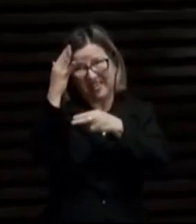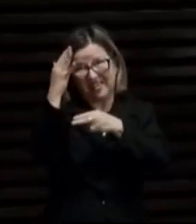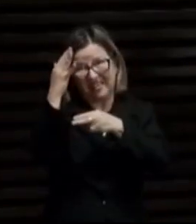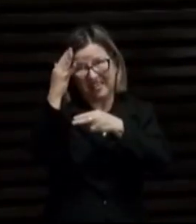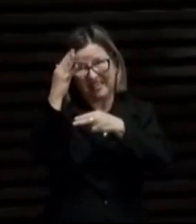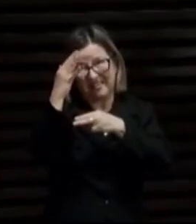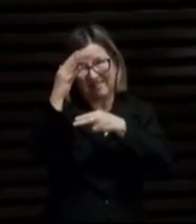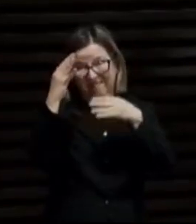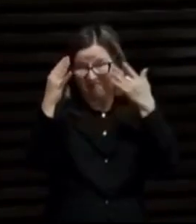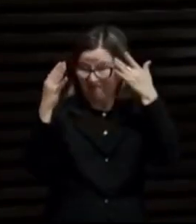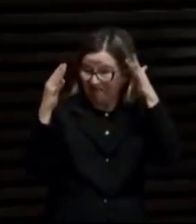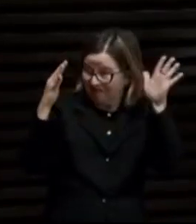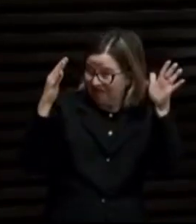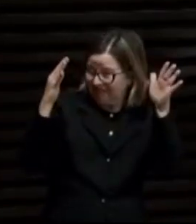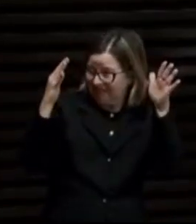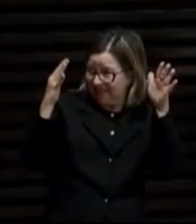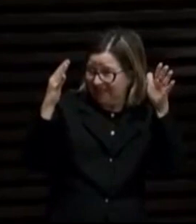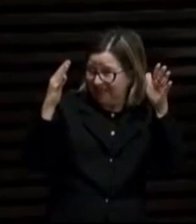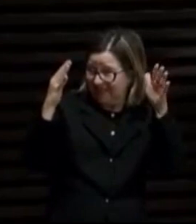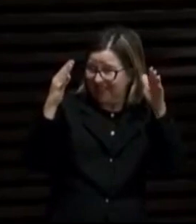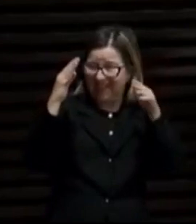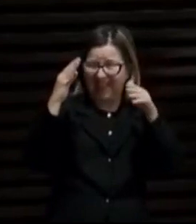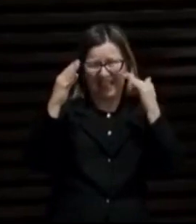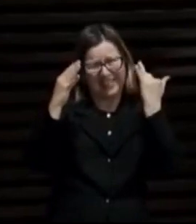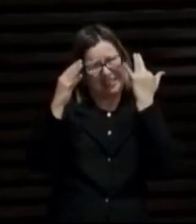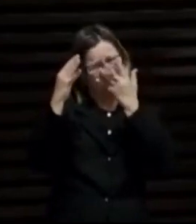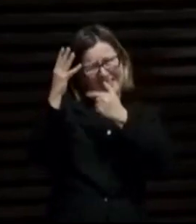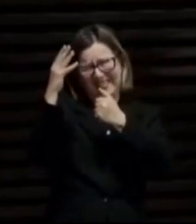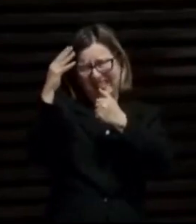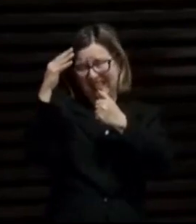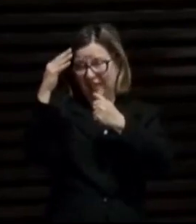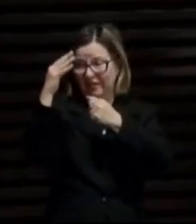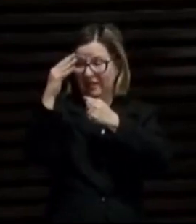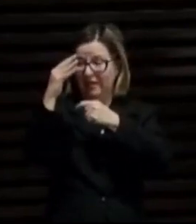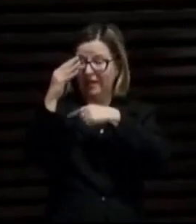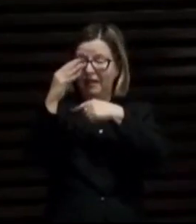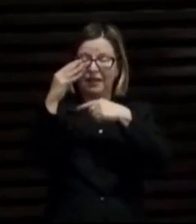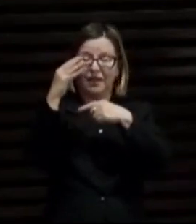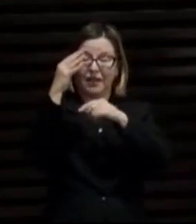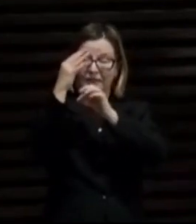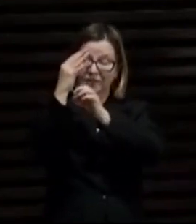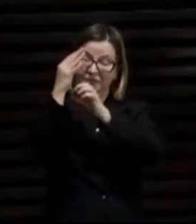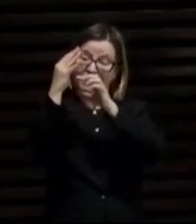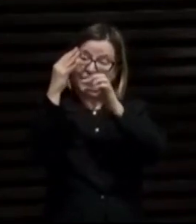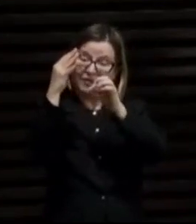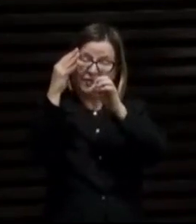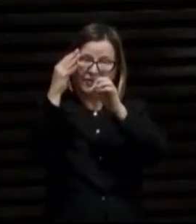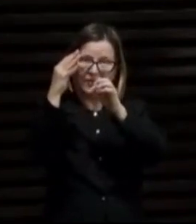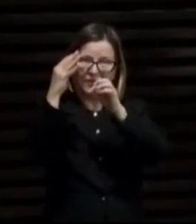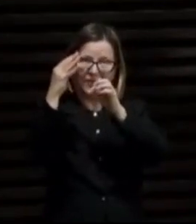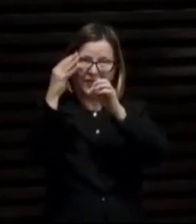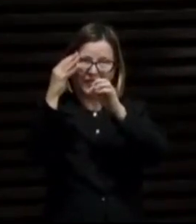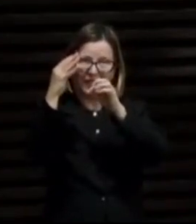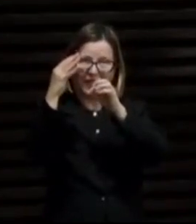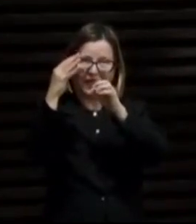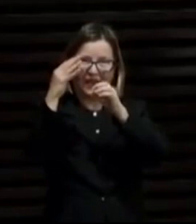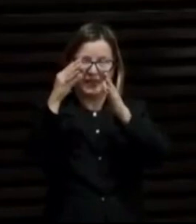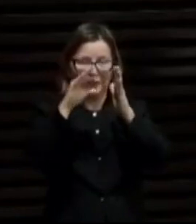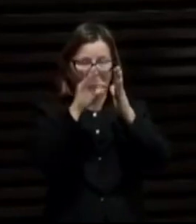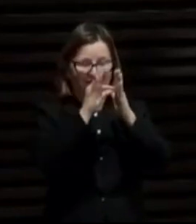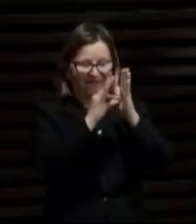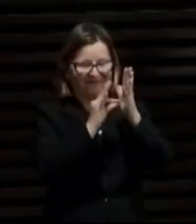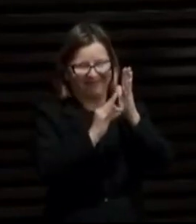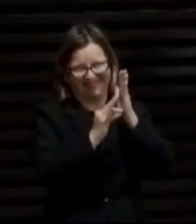tem uma florzinha tão bonitinha lá, e depois daquela folha vem o cacho. É muito bonito.